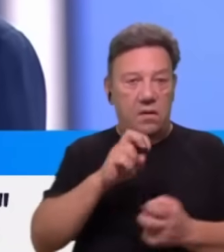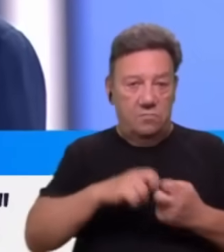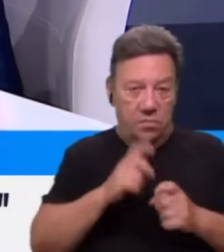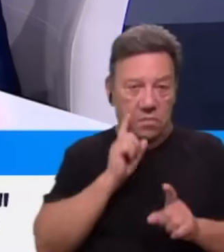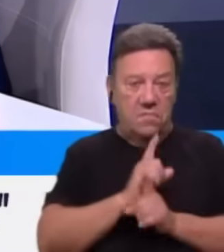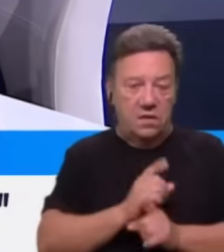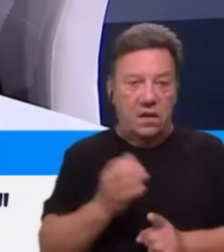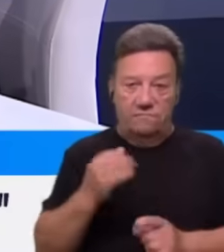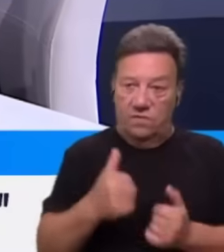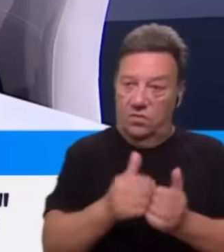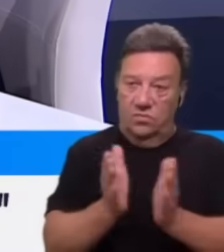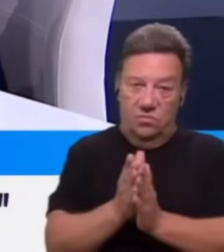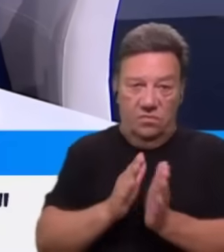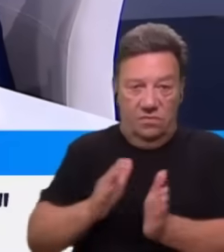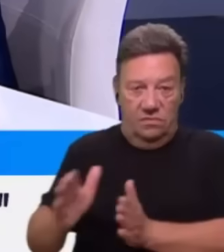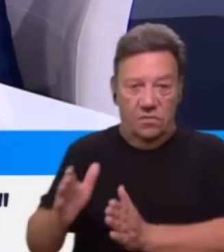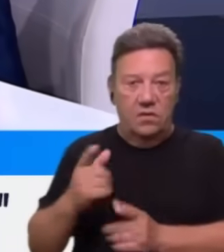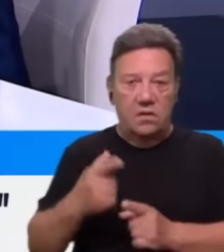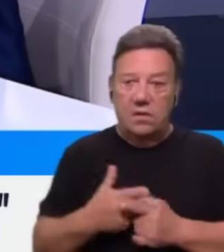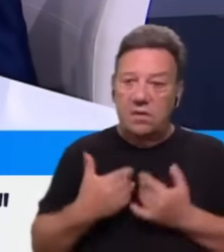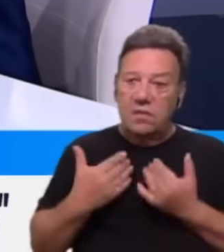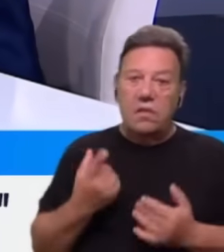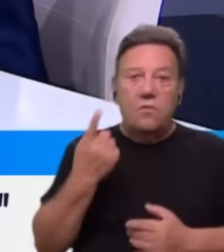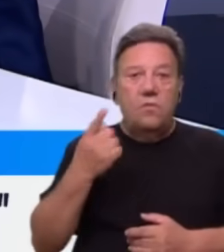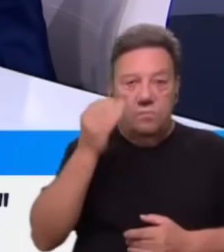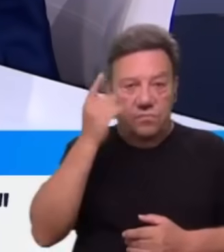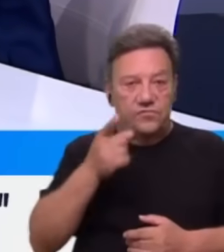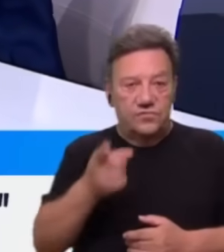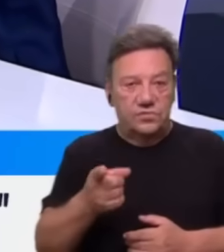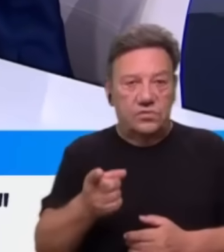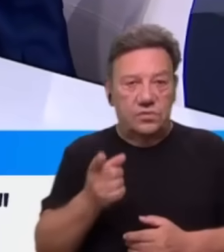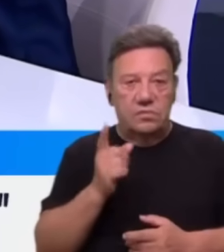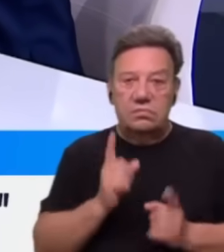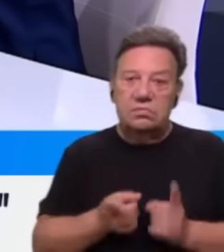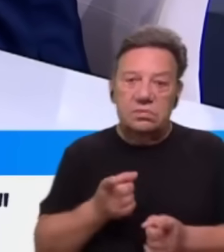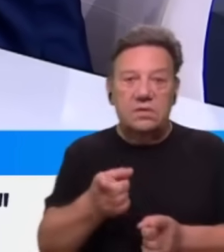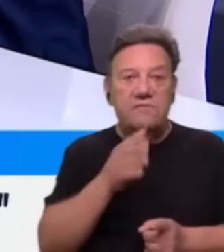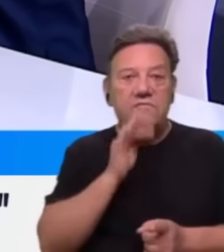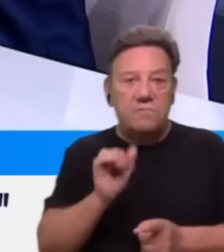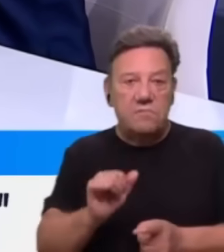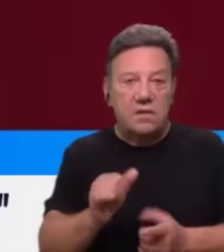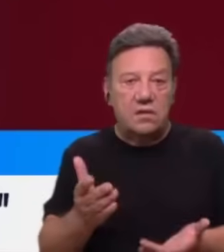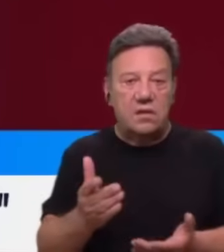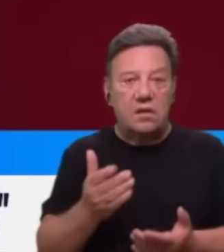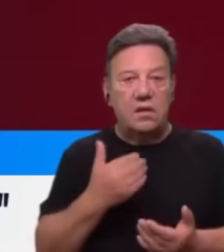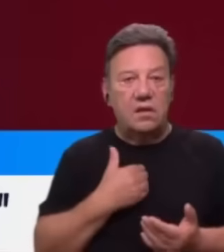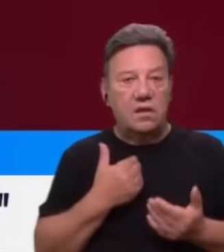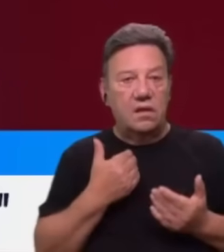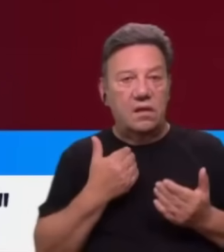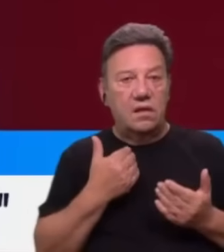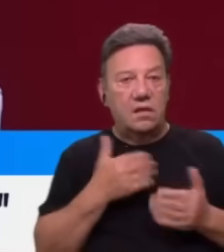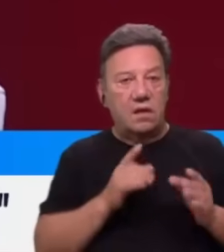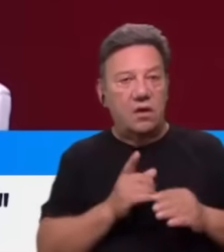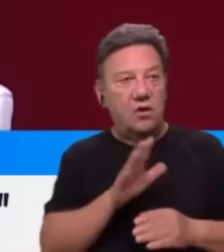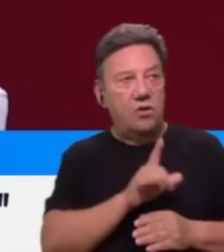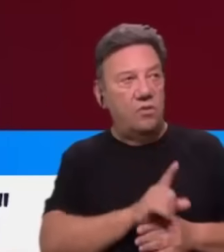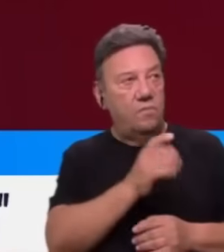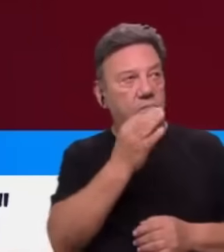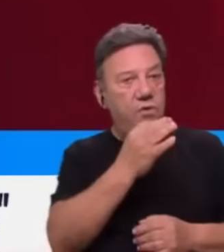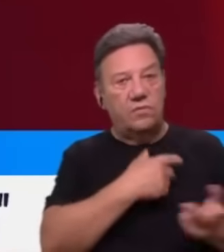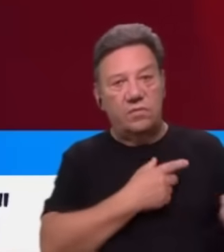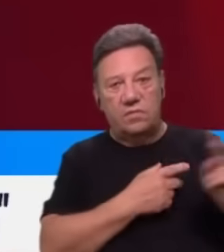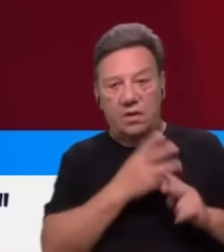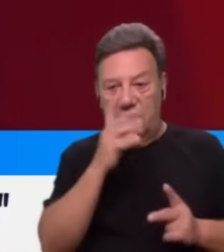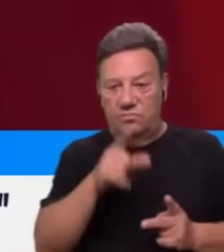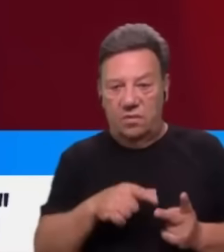apesar disso tudo que é incentivo tem um professor e a sua família de deixarem o norte do porto para ver pela